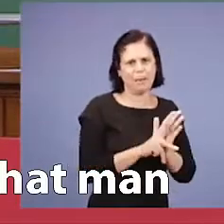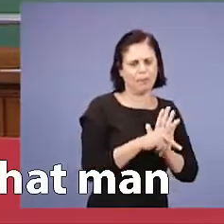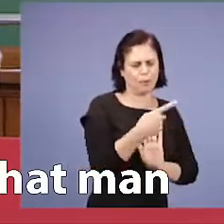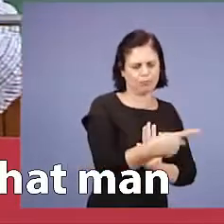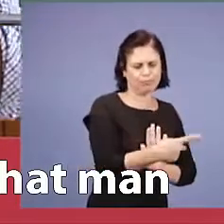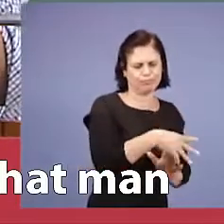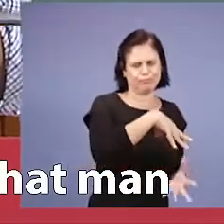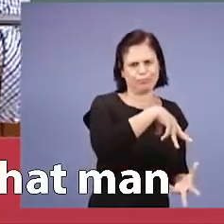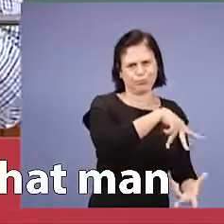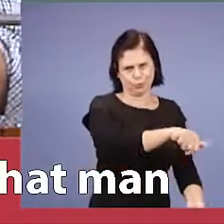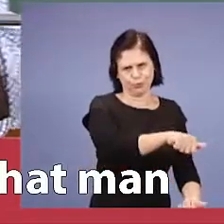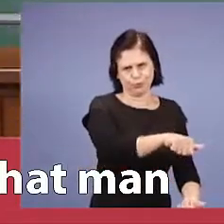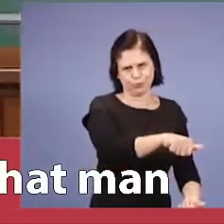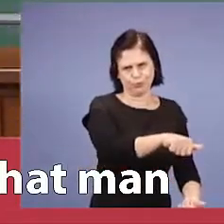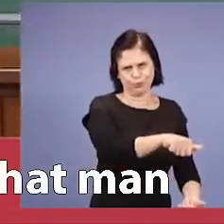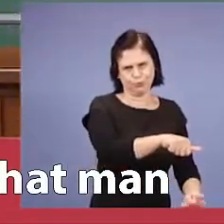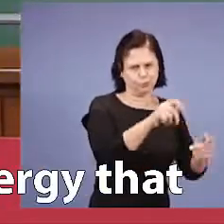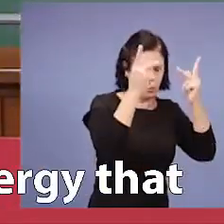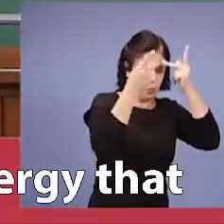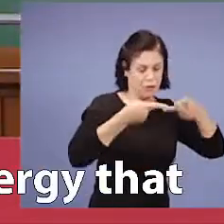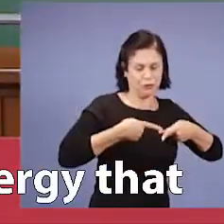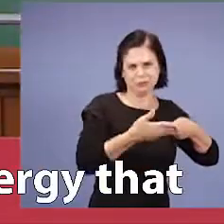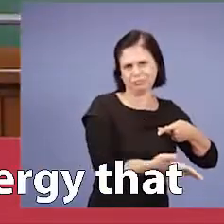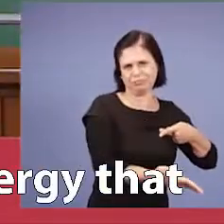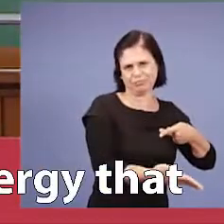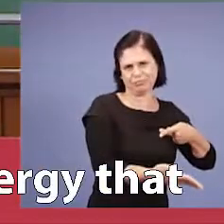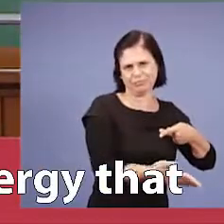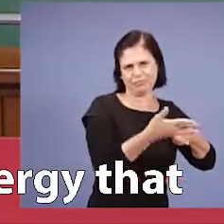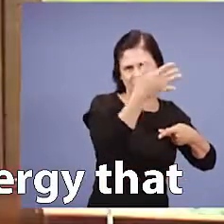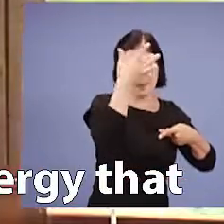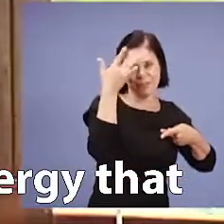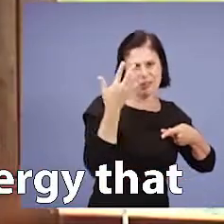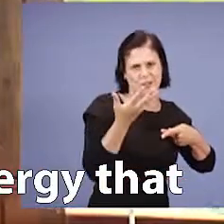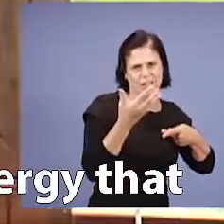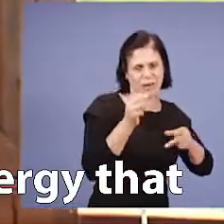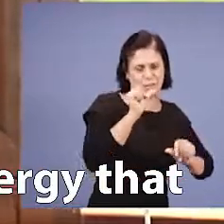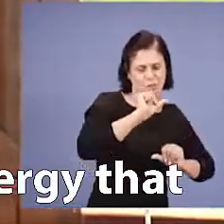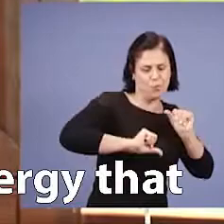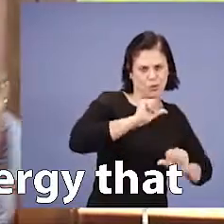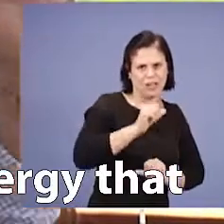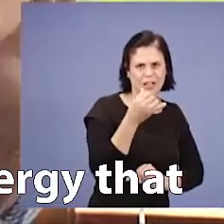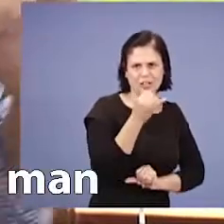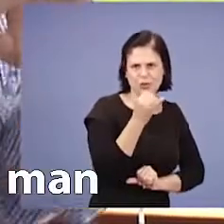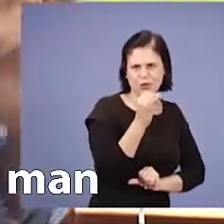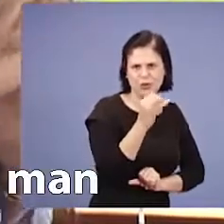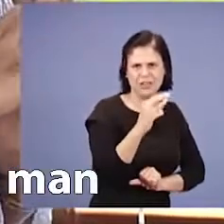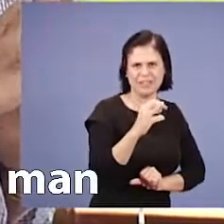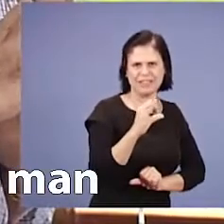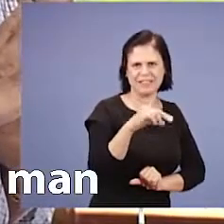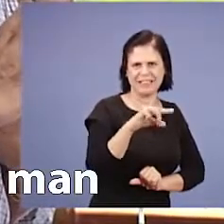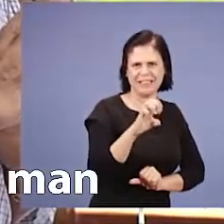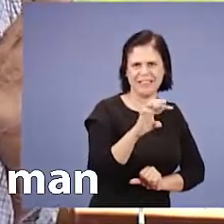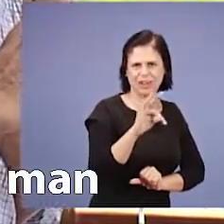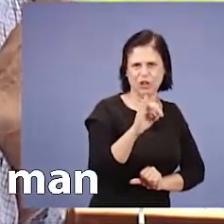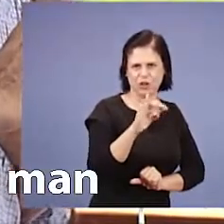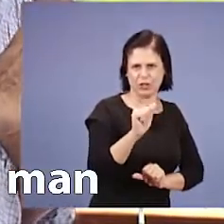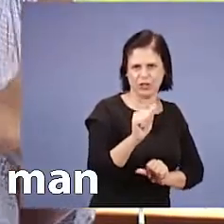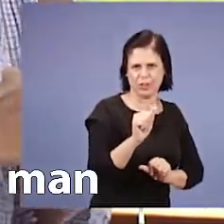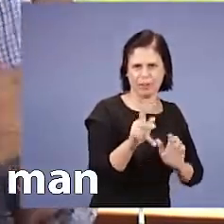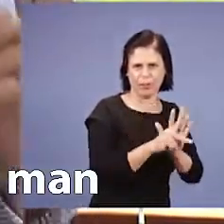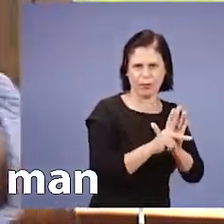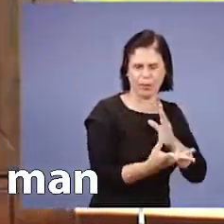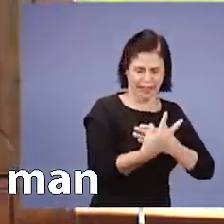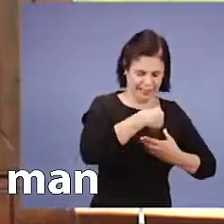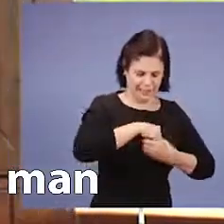então essa matéria e que o homem que é transformar como uma energia cinética que está dentro do homem